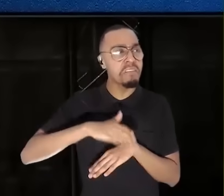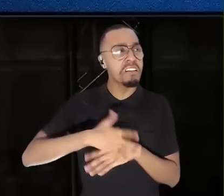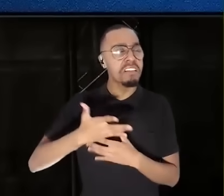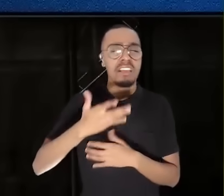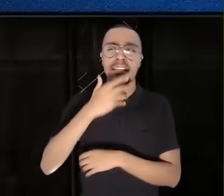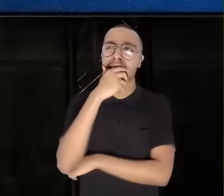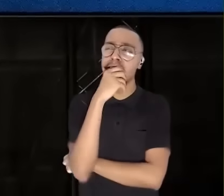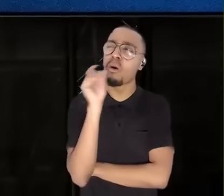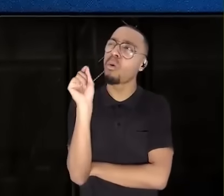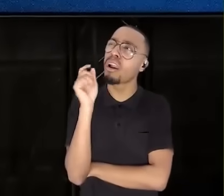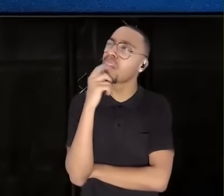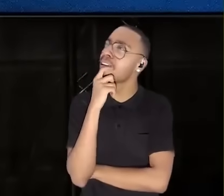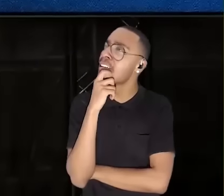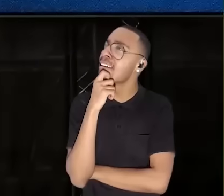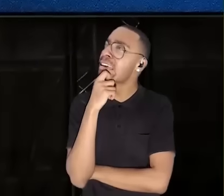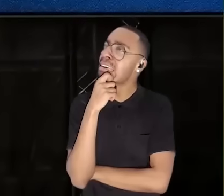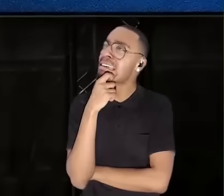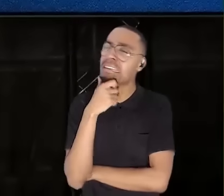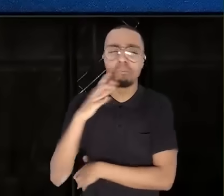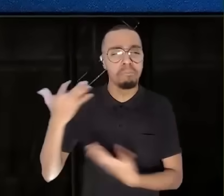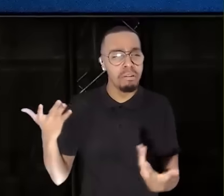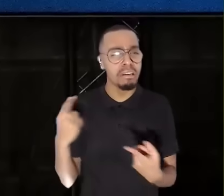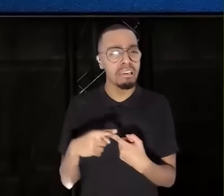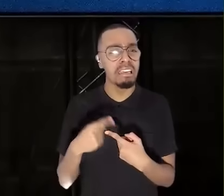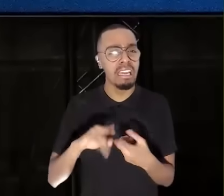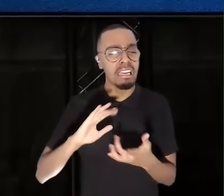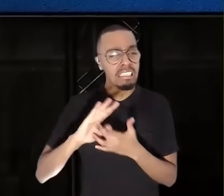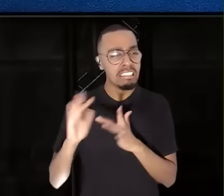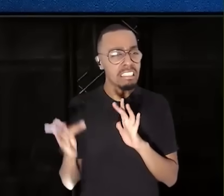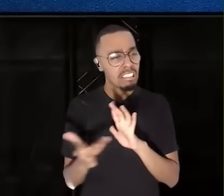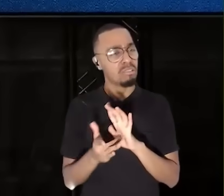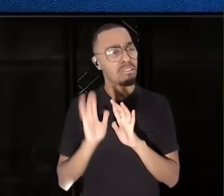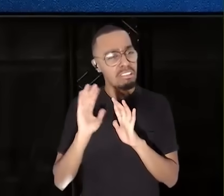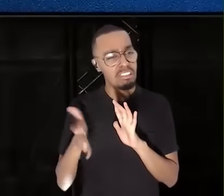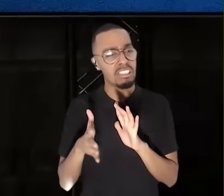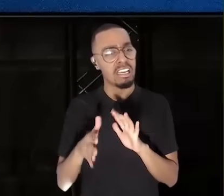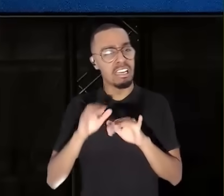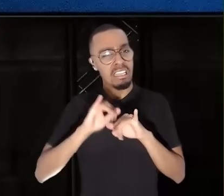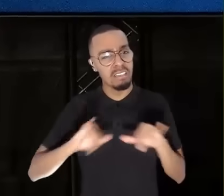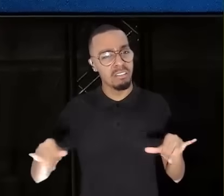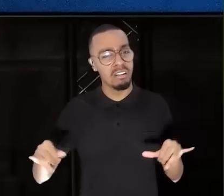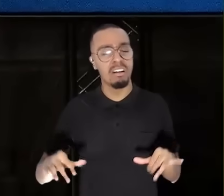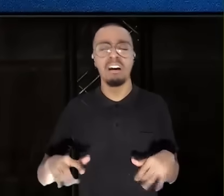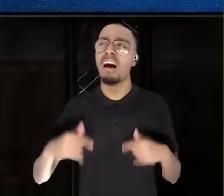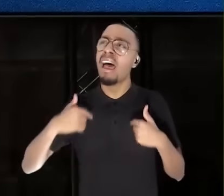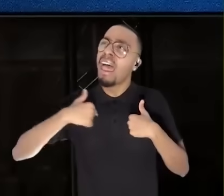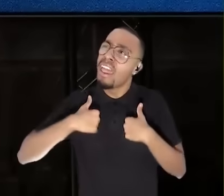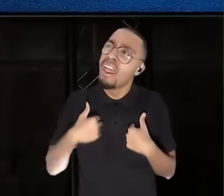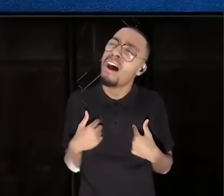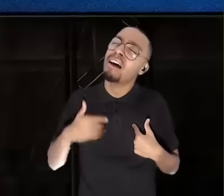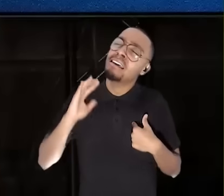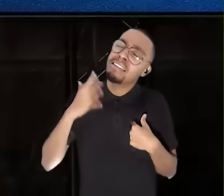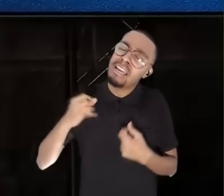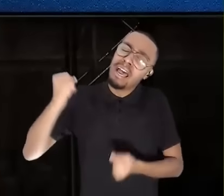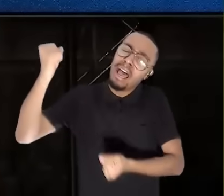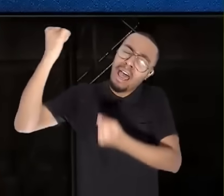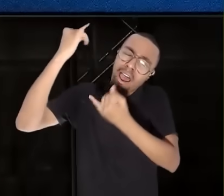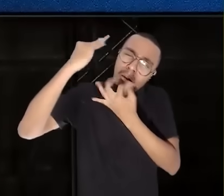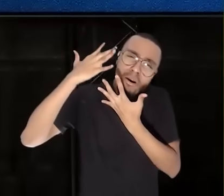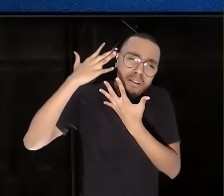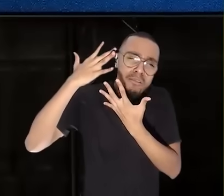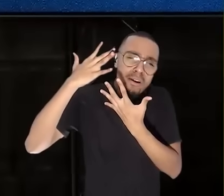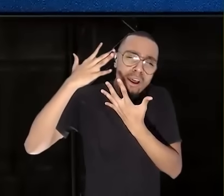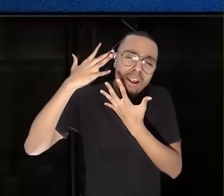esquecendo, porque o meu Jesus diz, você está abençoado com todas as